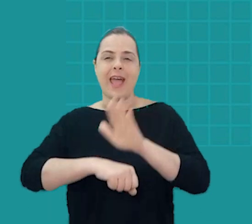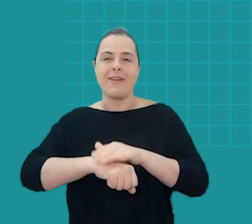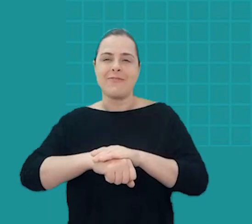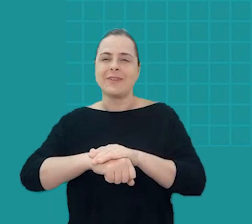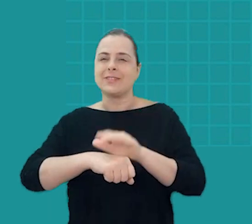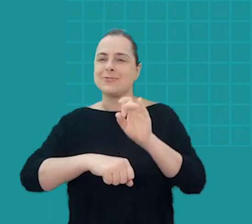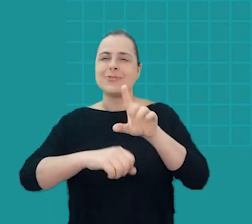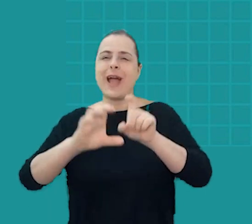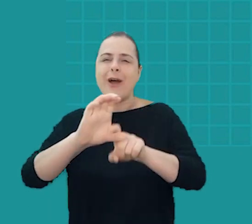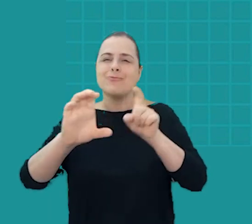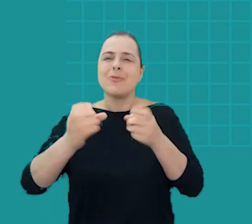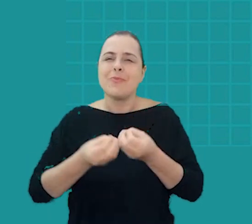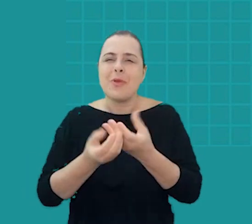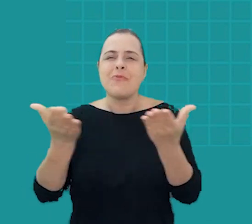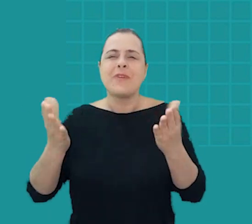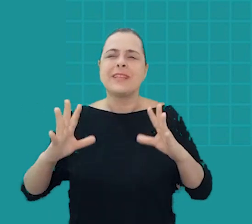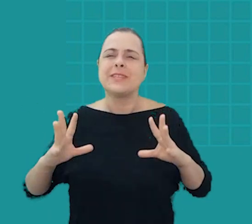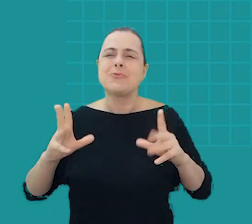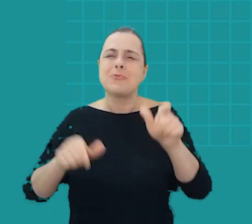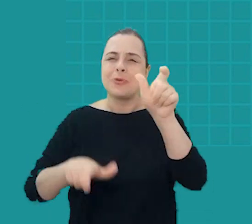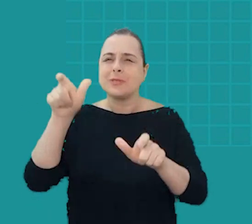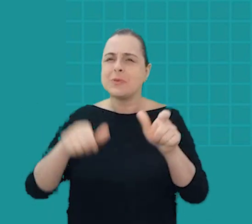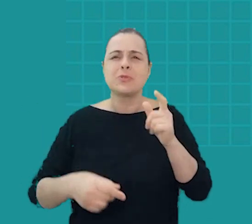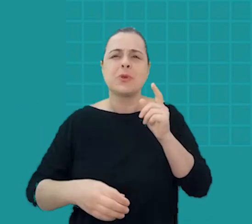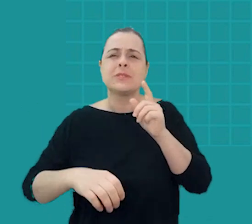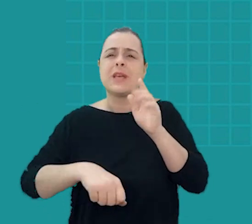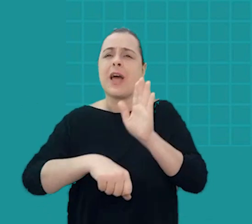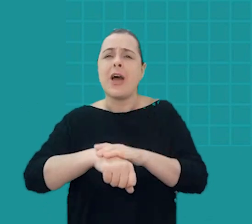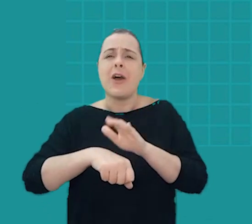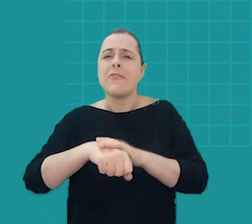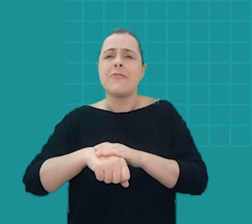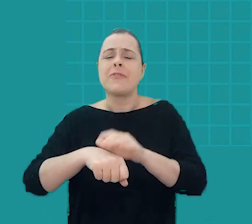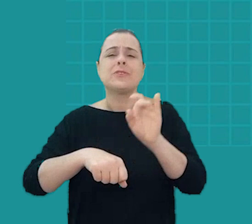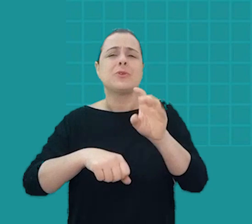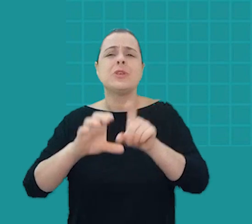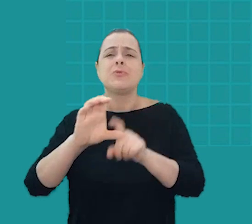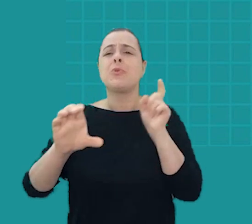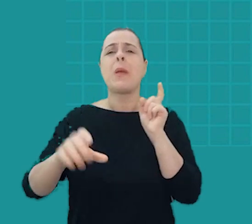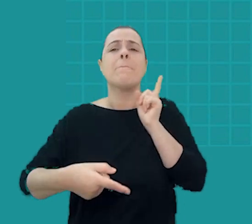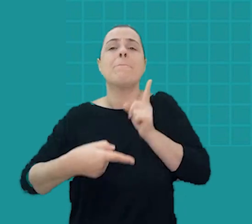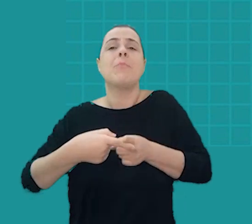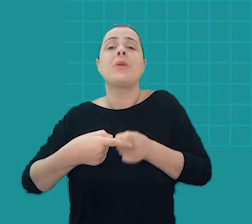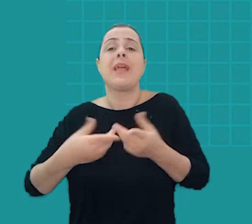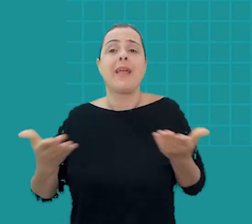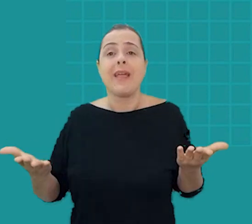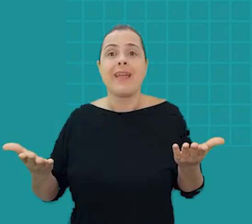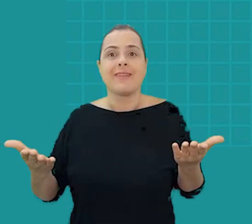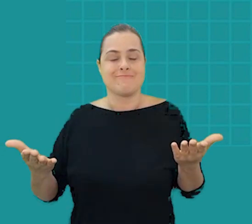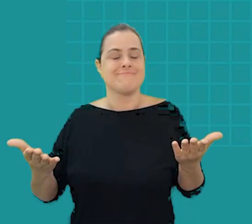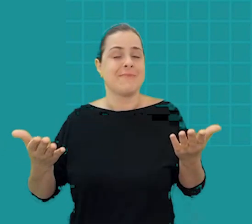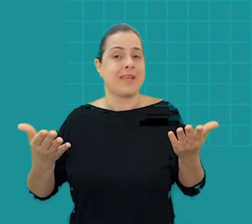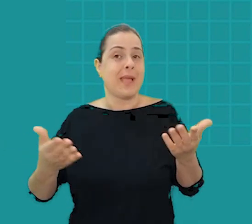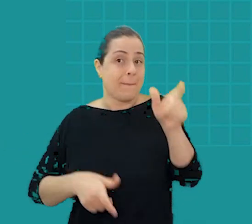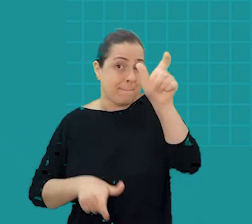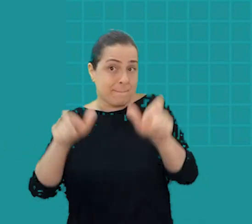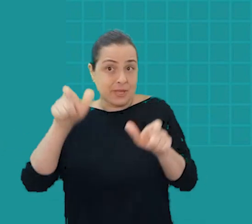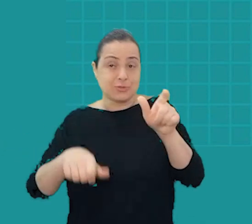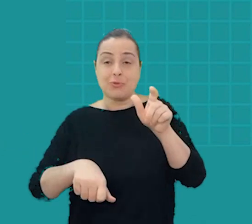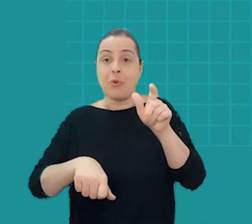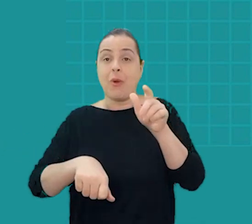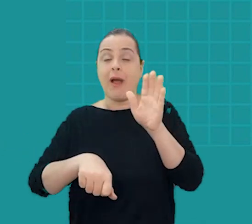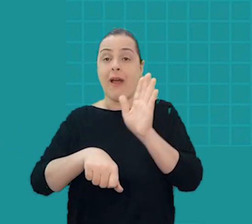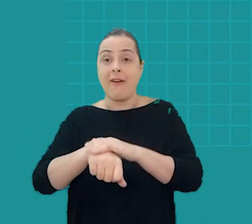todas as pessoas. Por que autonomia? Até antes de contar minha história, por que autonomia? Quando você é uma pessoa que tem autonomia,